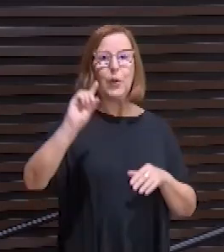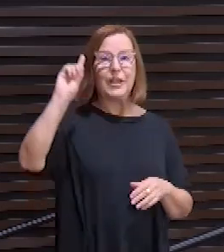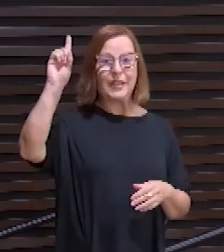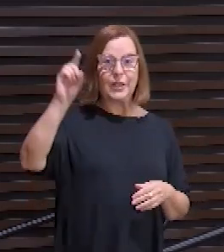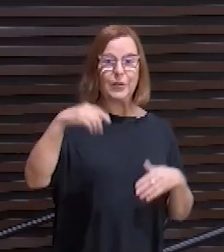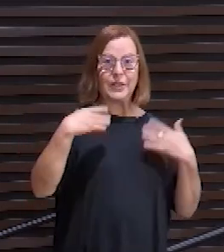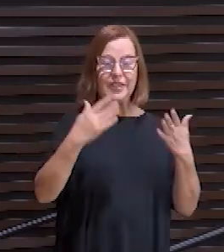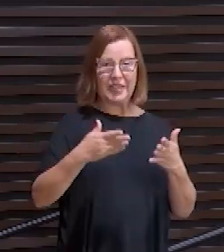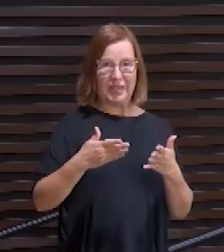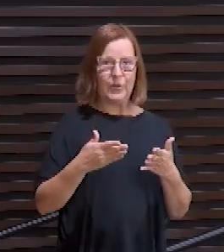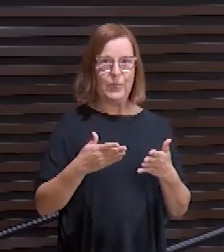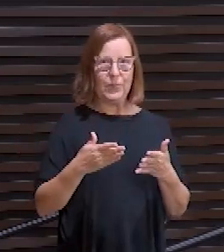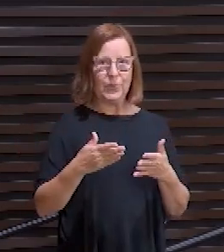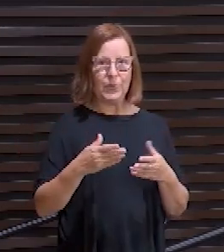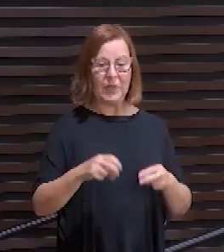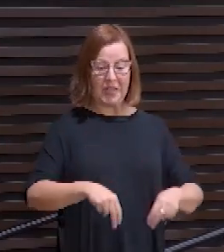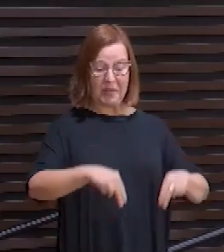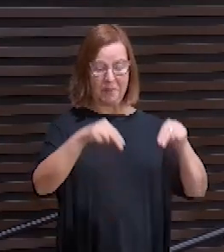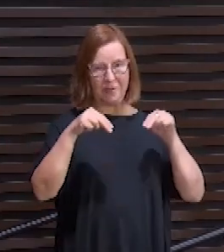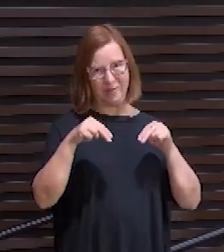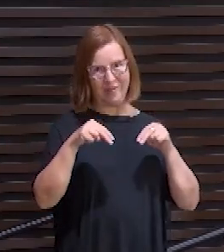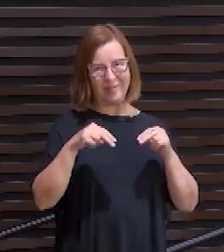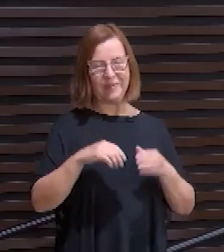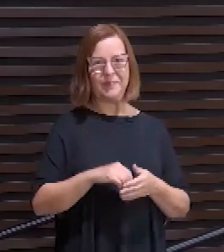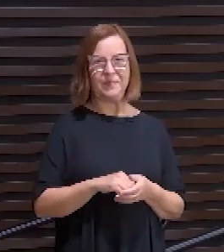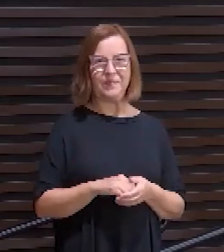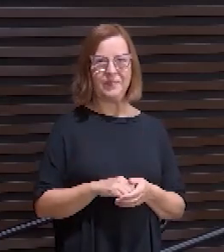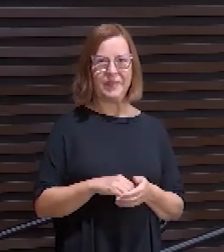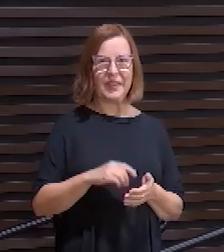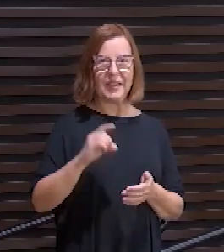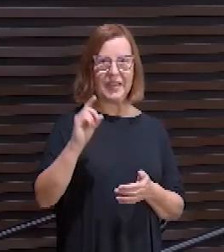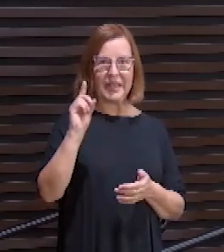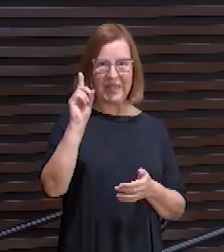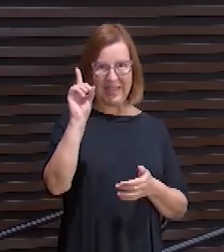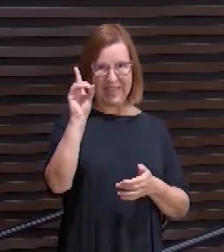leia na sua casa. Daniel